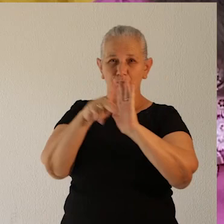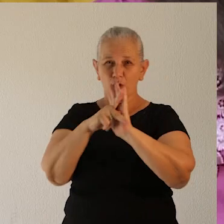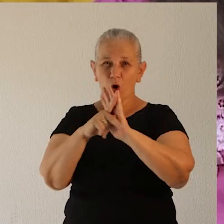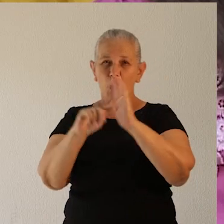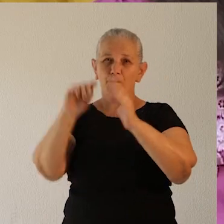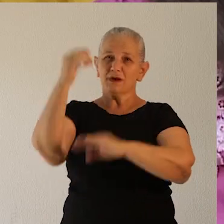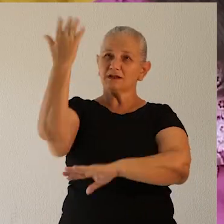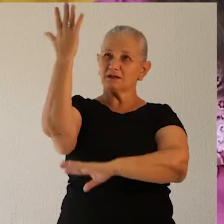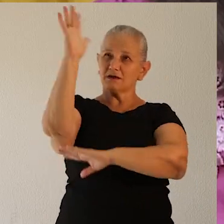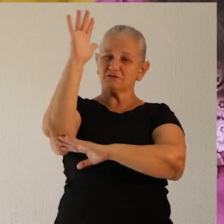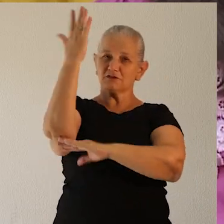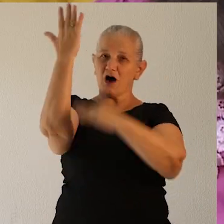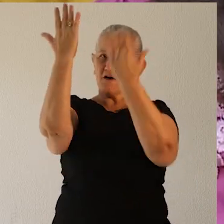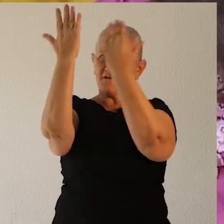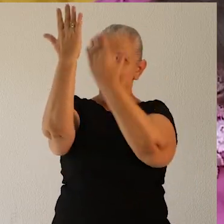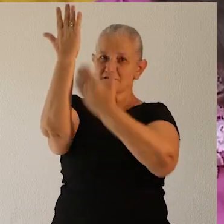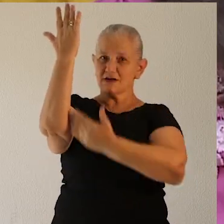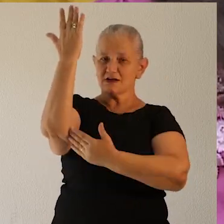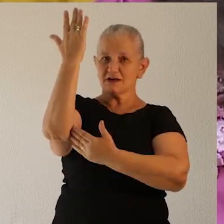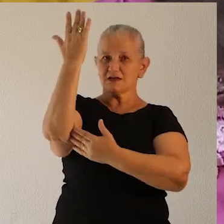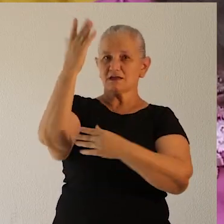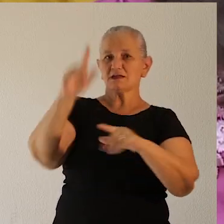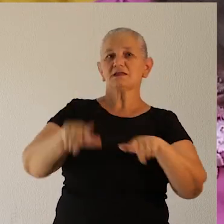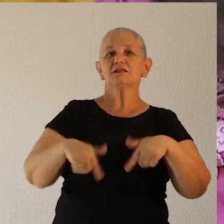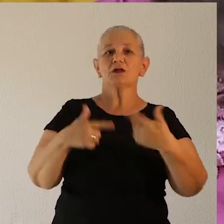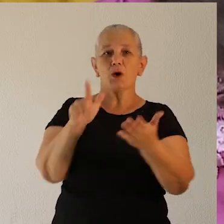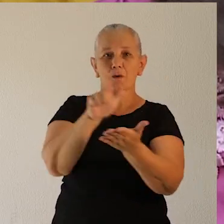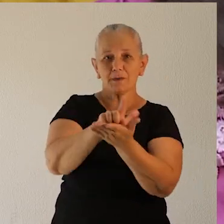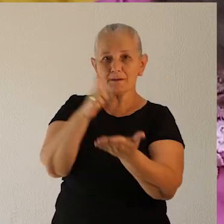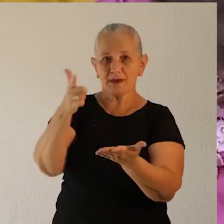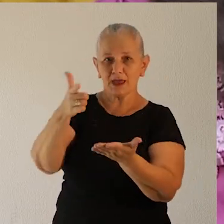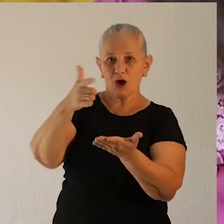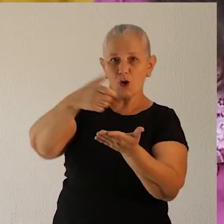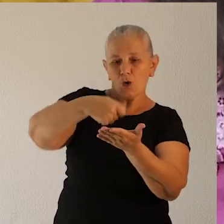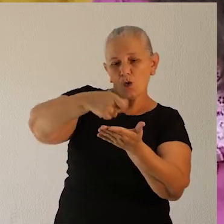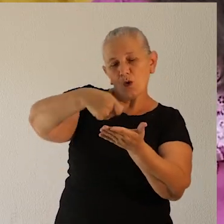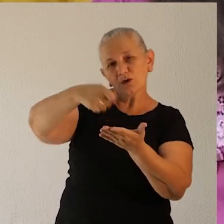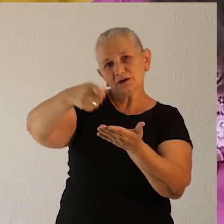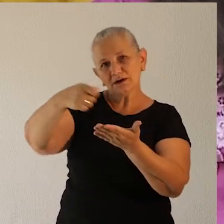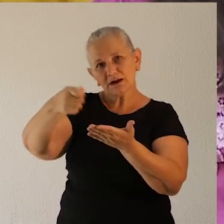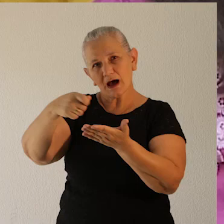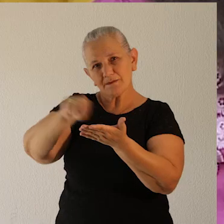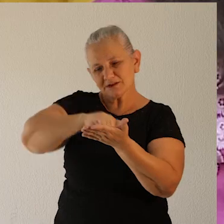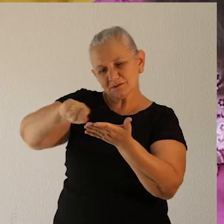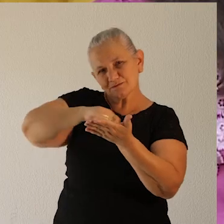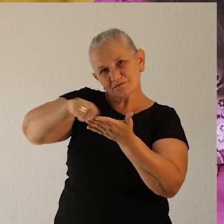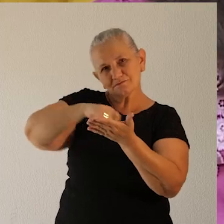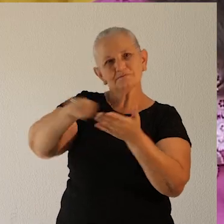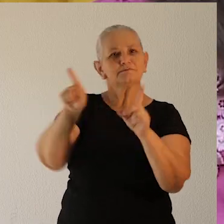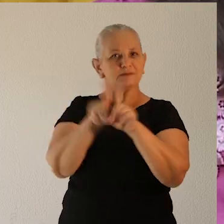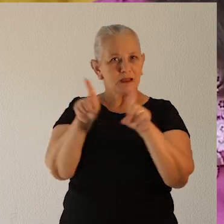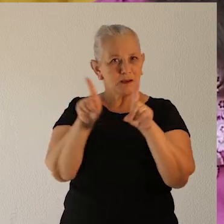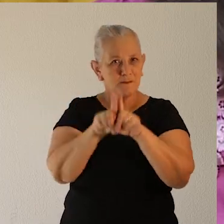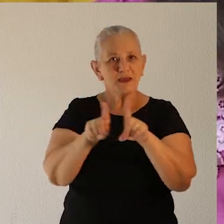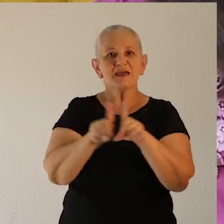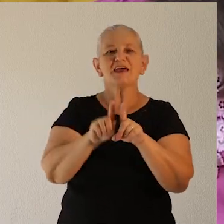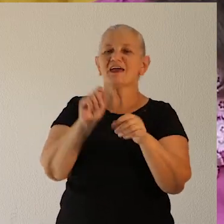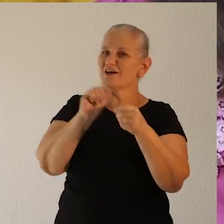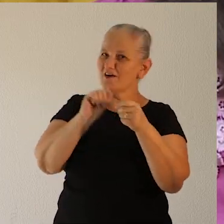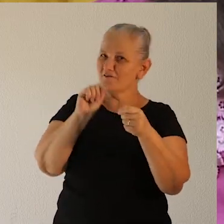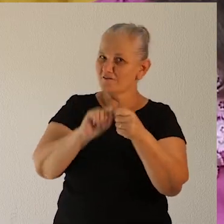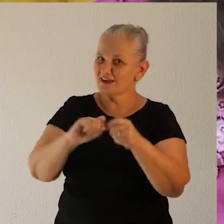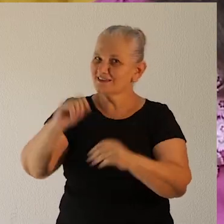da madeira, o lápis, o papel e a borracha, do pinheiro, eucalipto e seringueira.